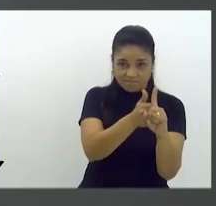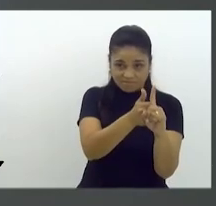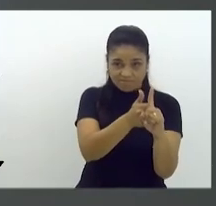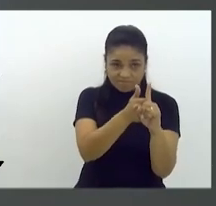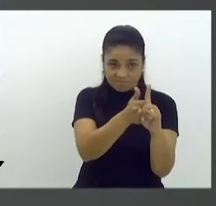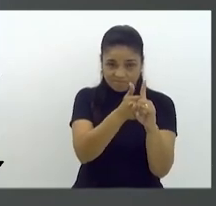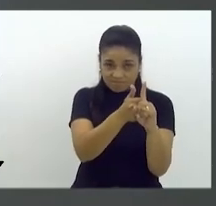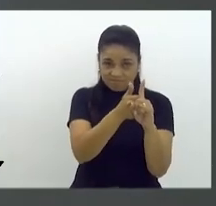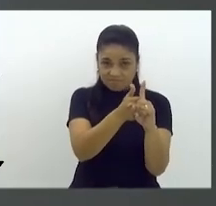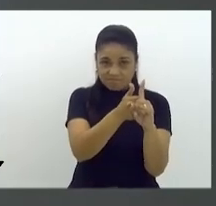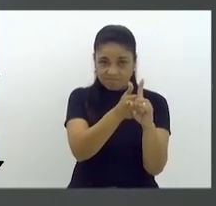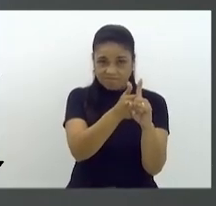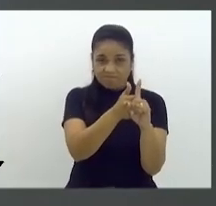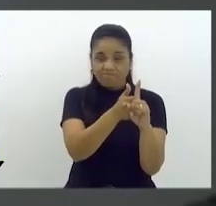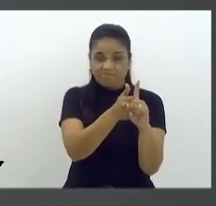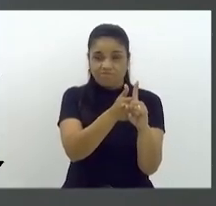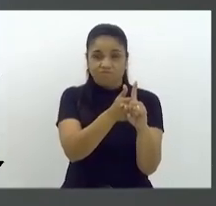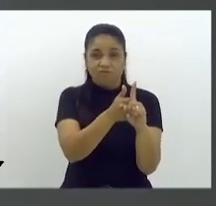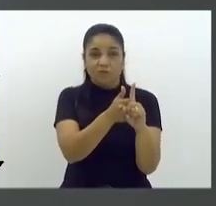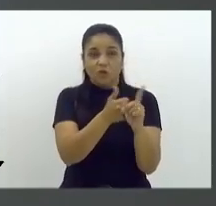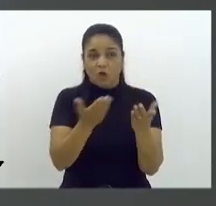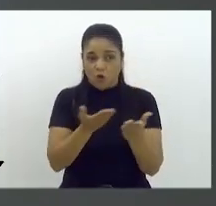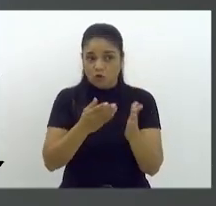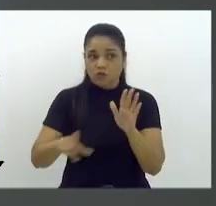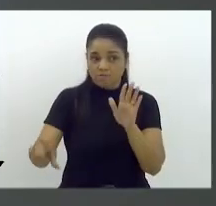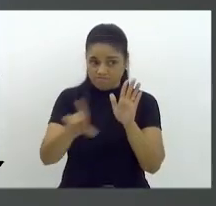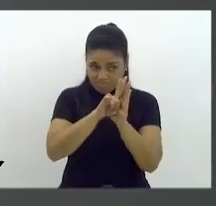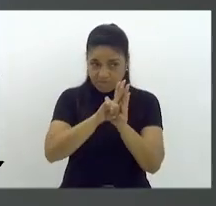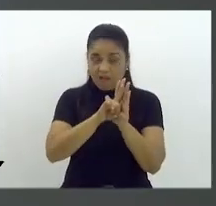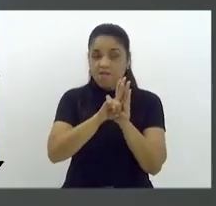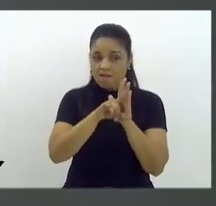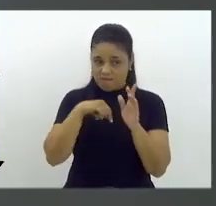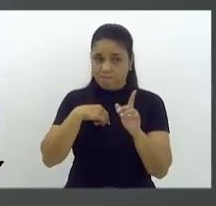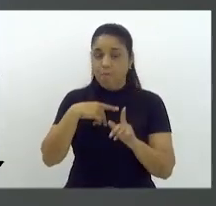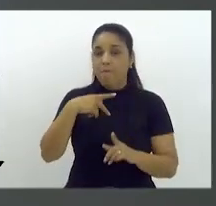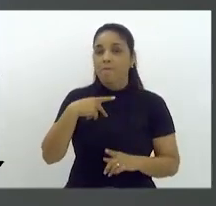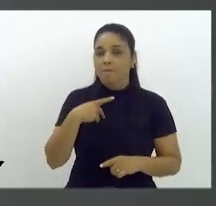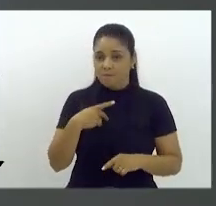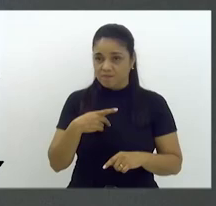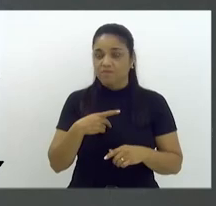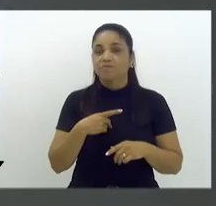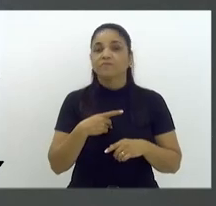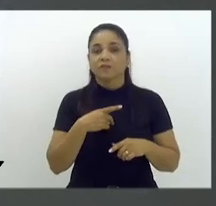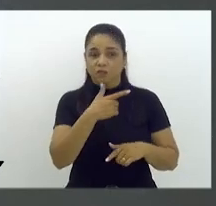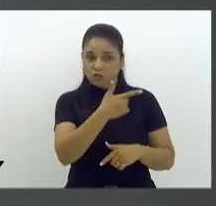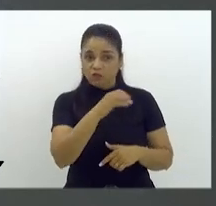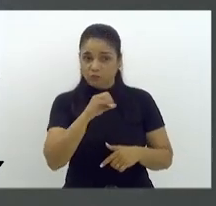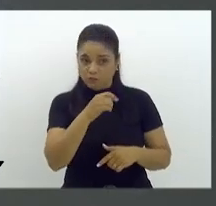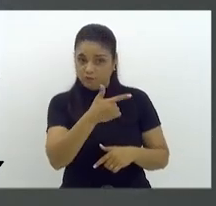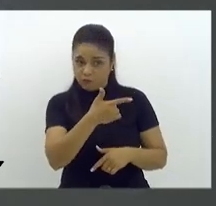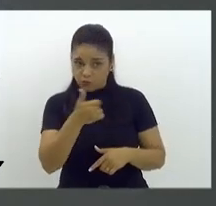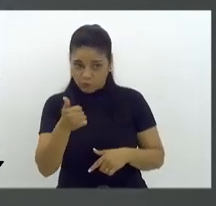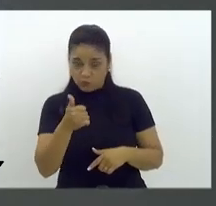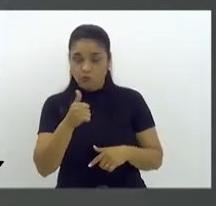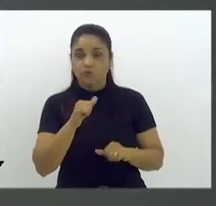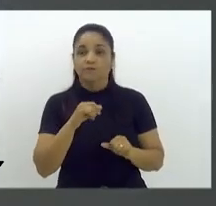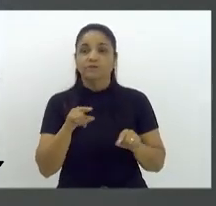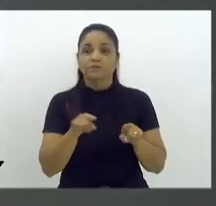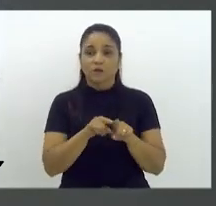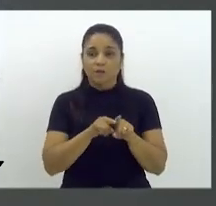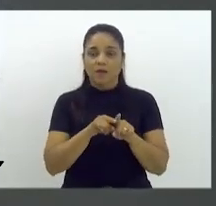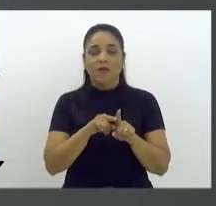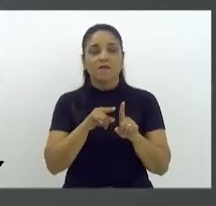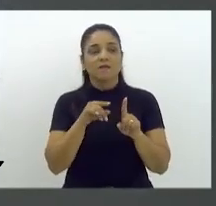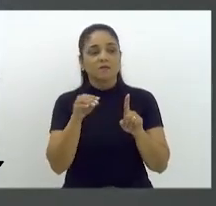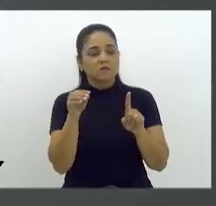inclusive virou né tipo Penal em 2021 importante que é aquela o